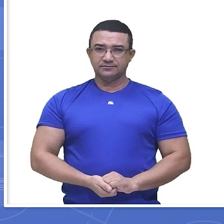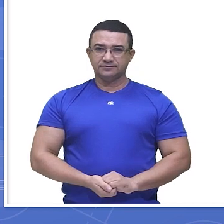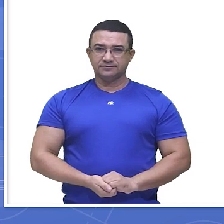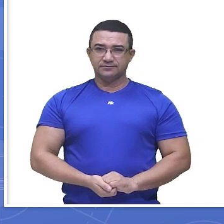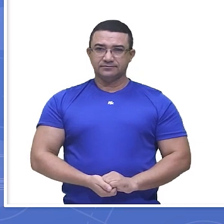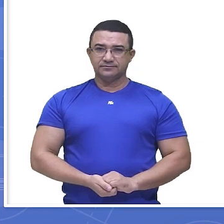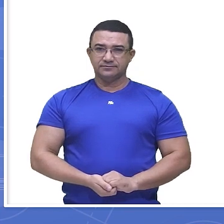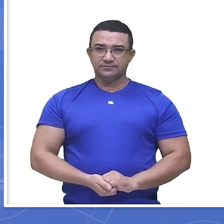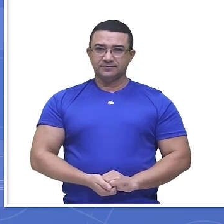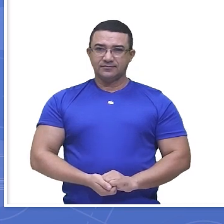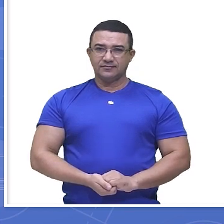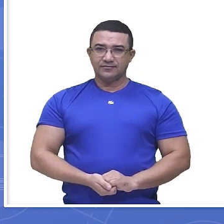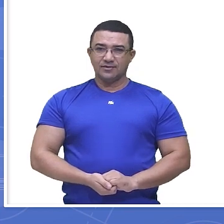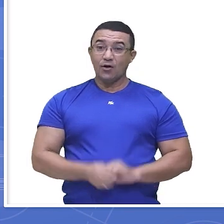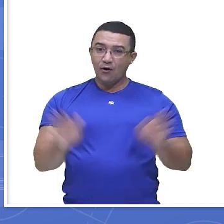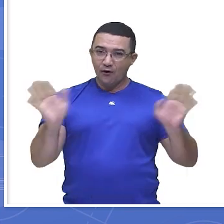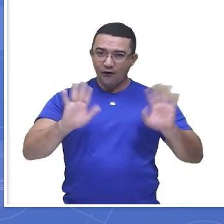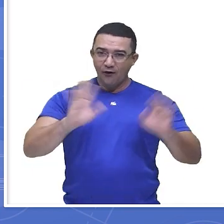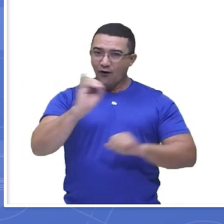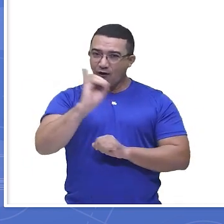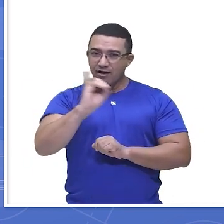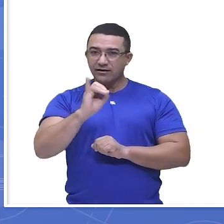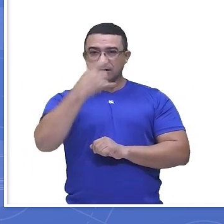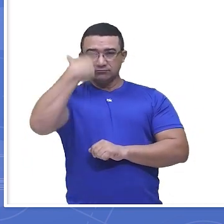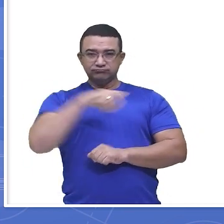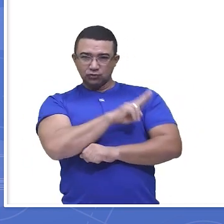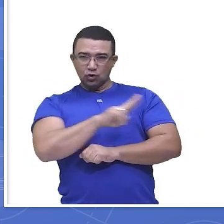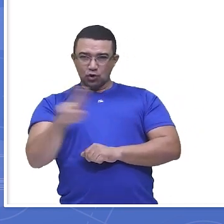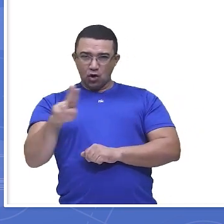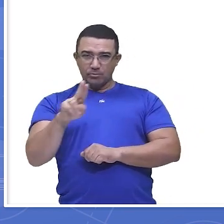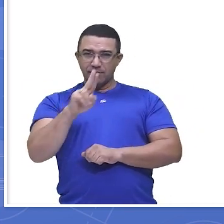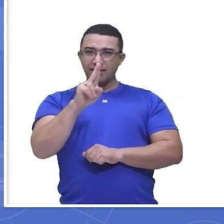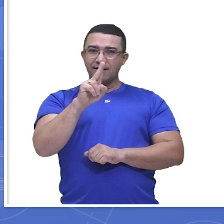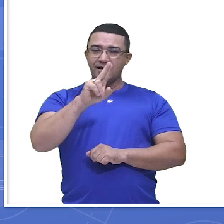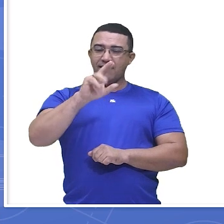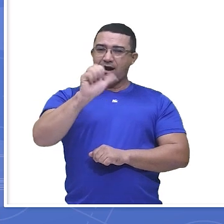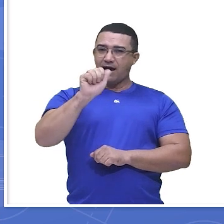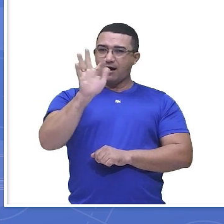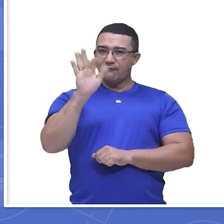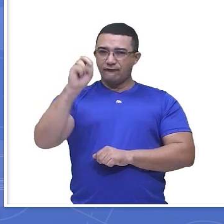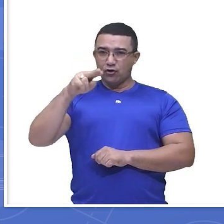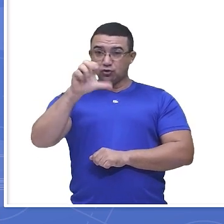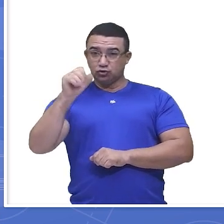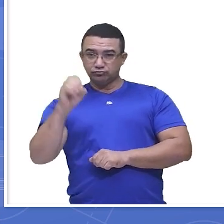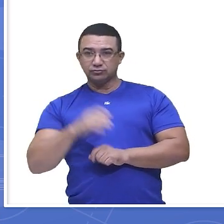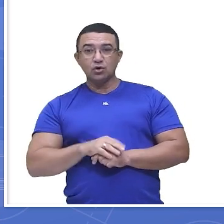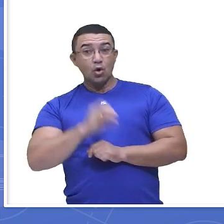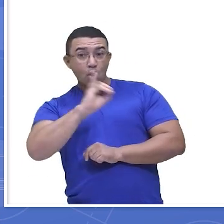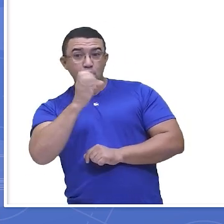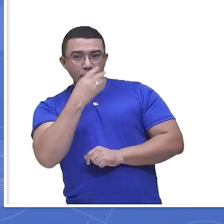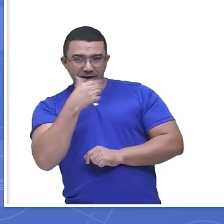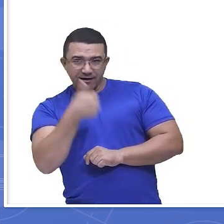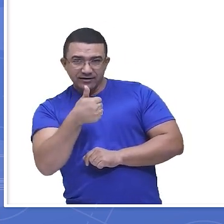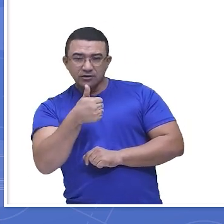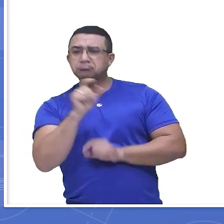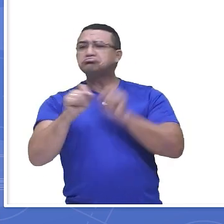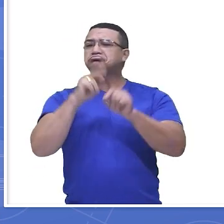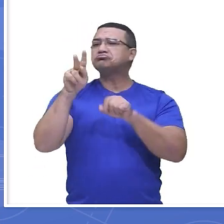Olá, me llamo Alfonso Ramírez. Hola, ¿qué tal? ¿Cómo te